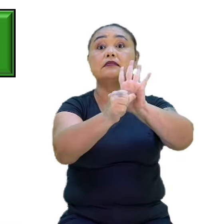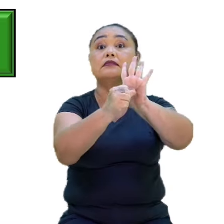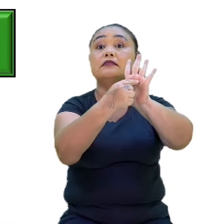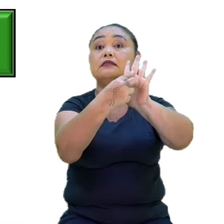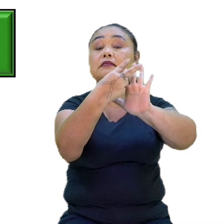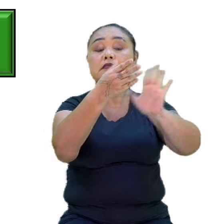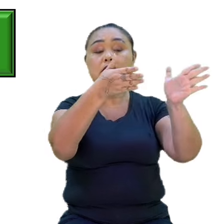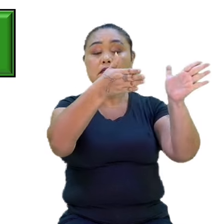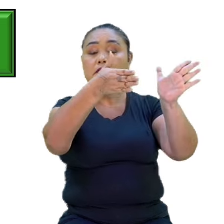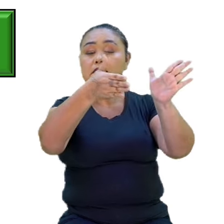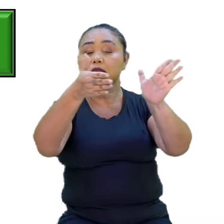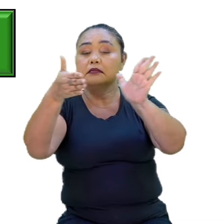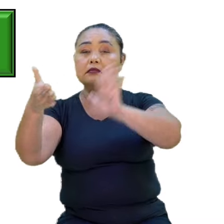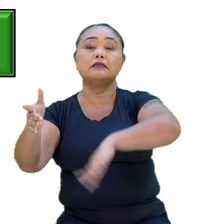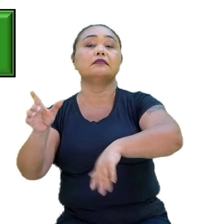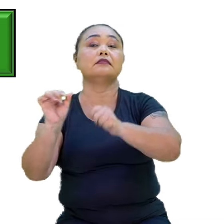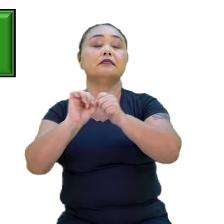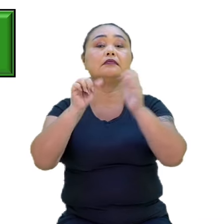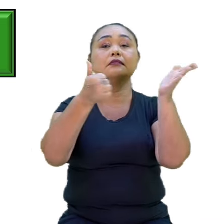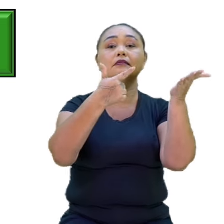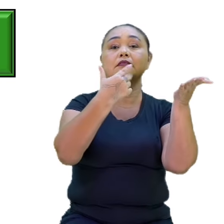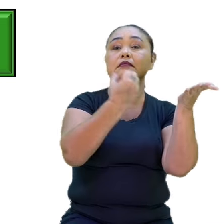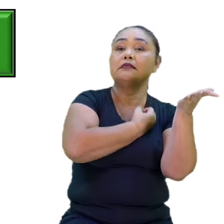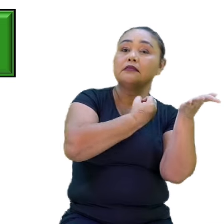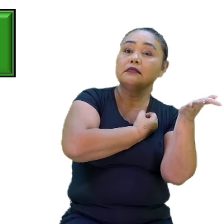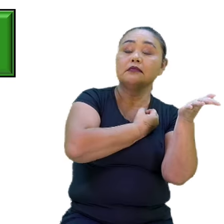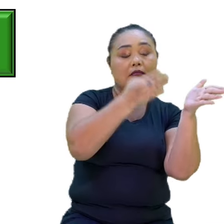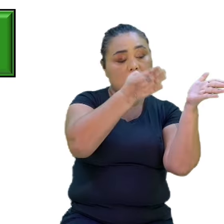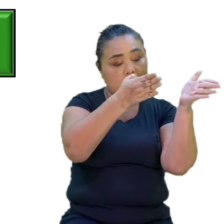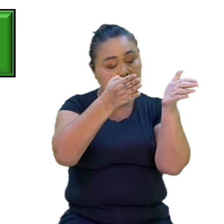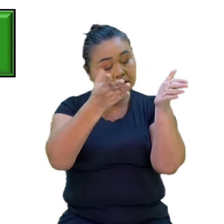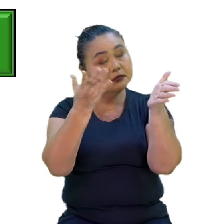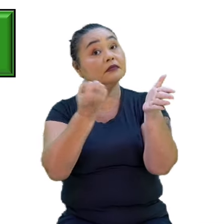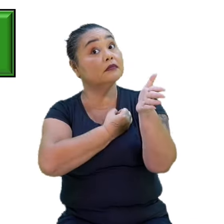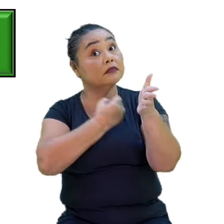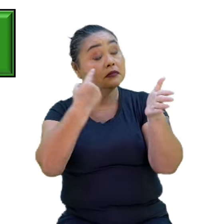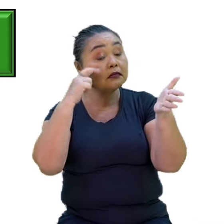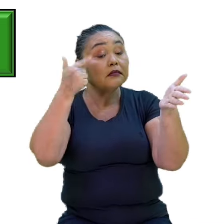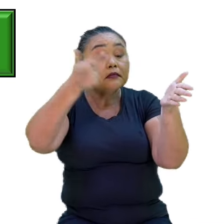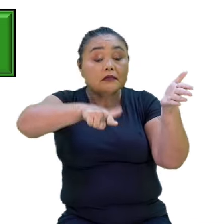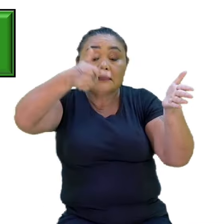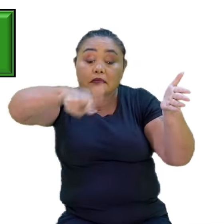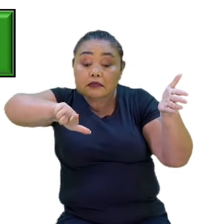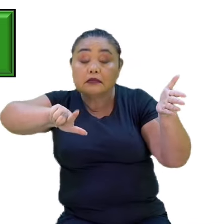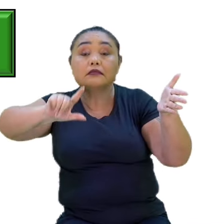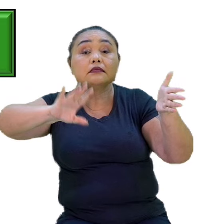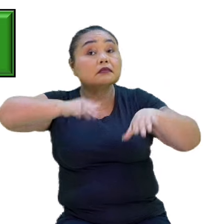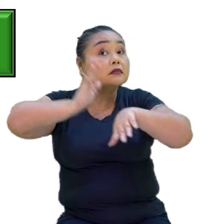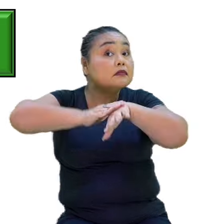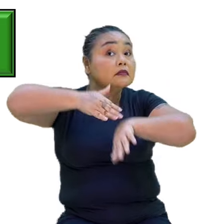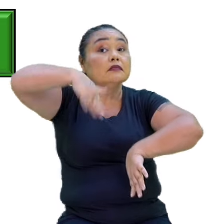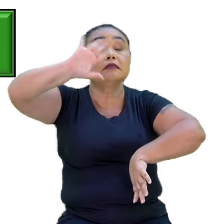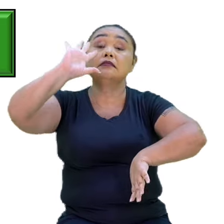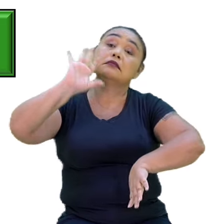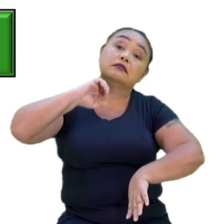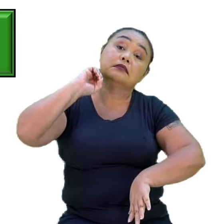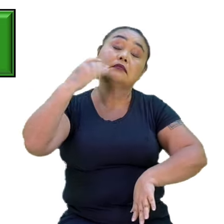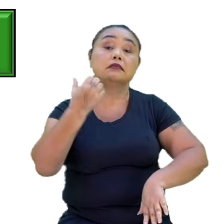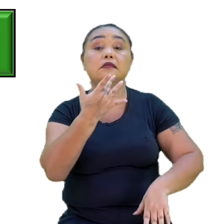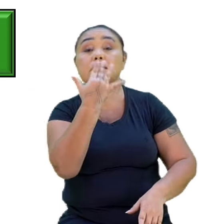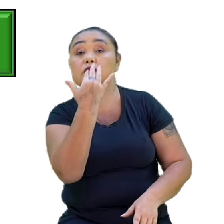sequência de dados tem uma sequência de números de valores o número que mais se repete ou o o valor ou a